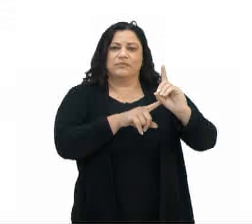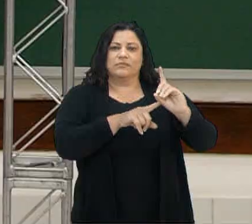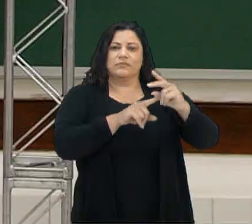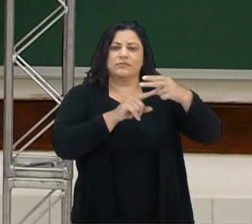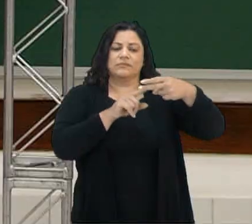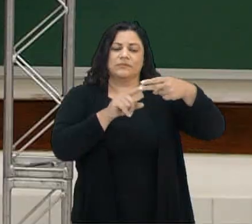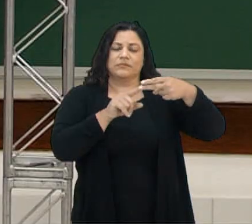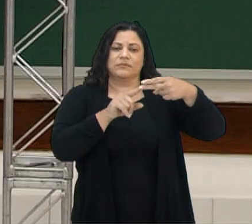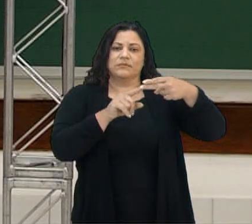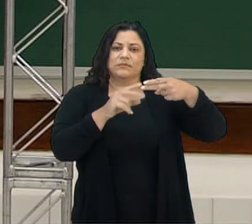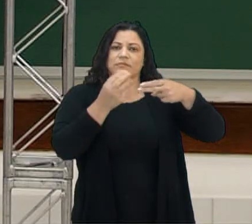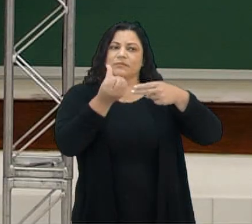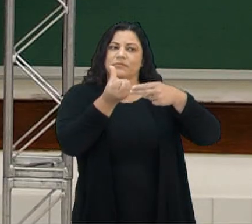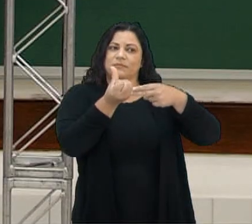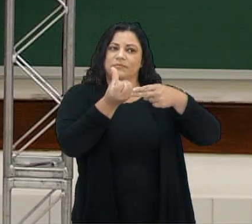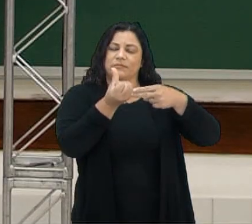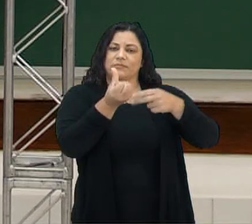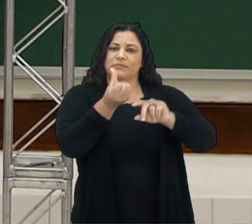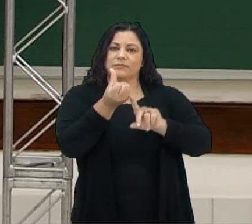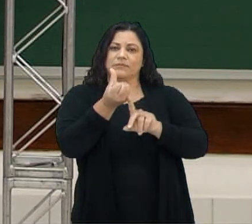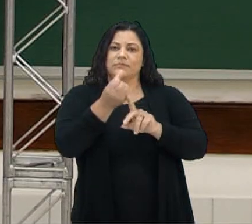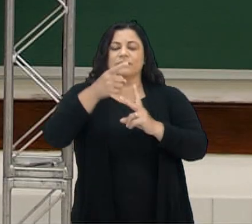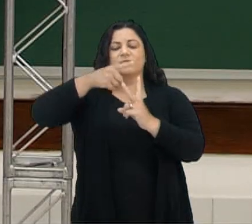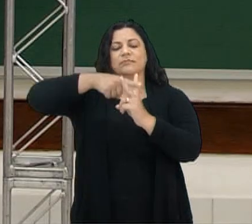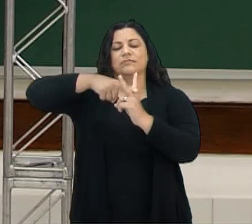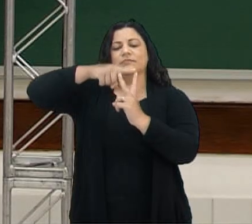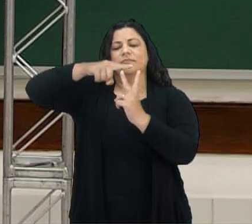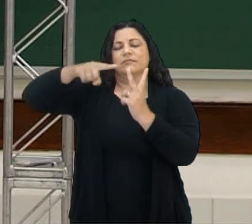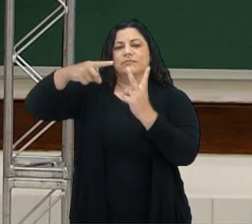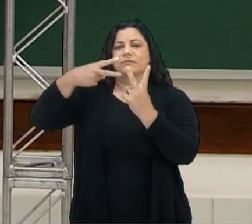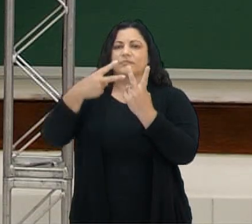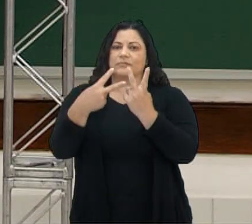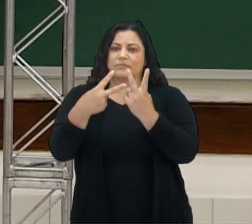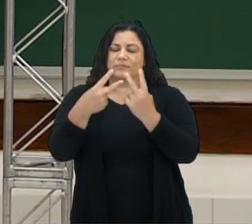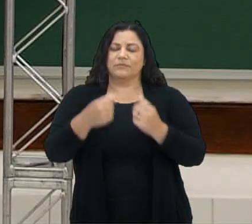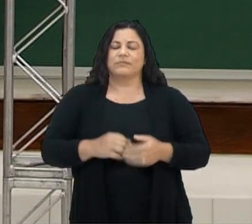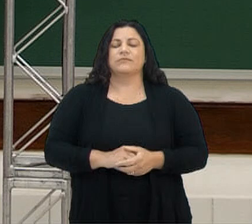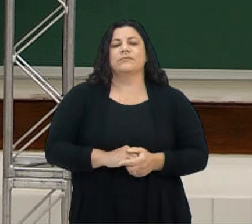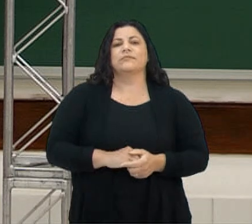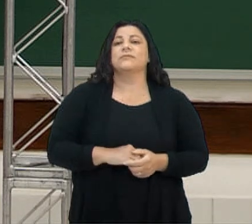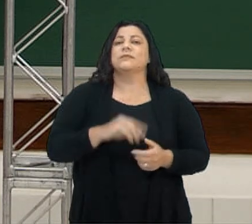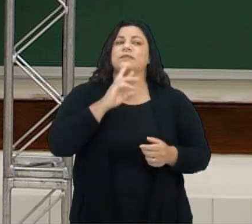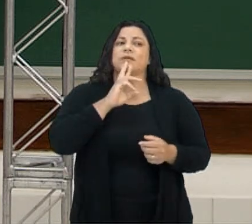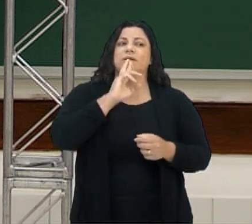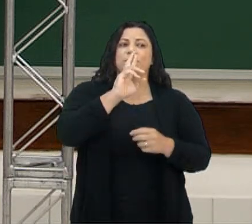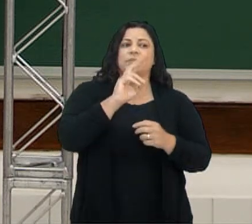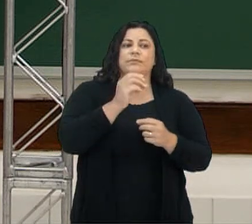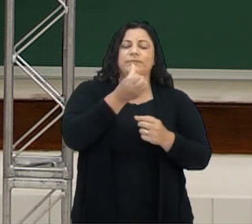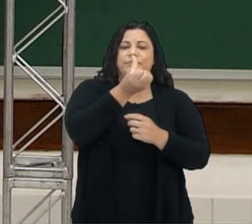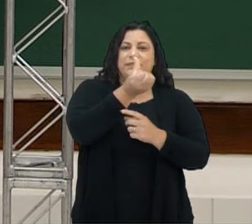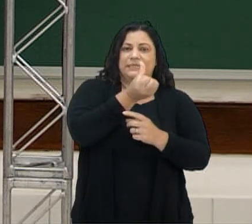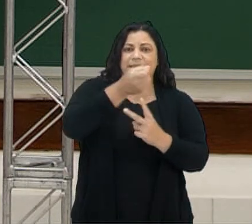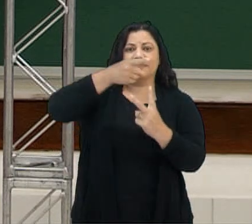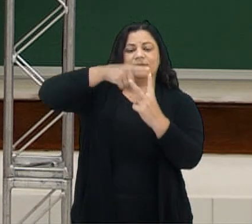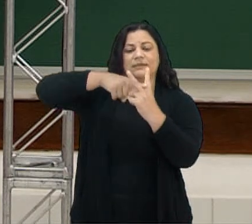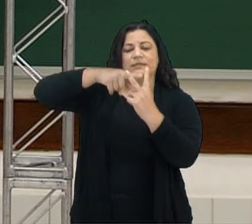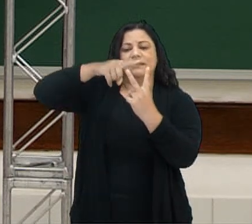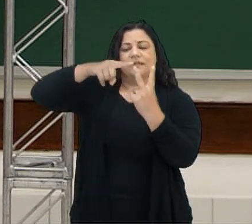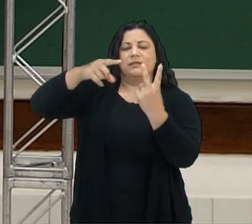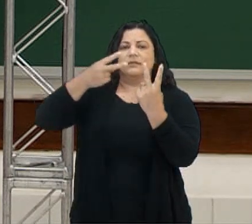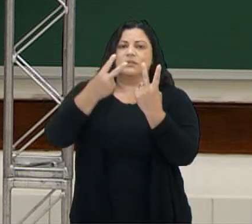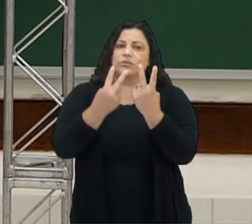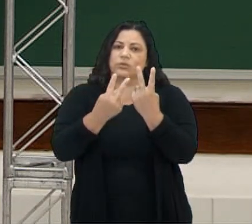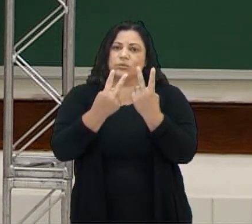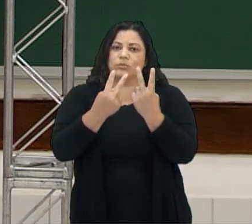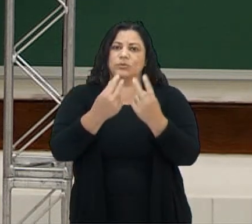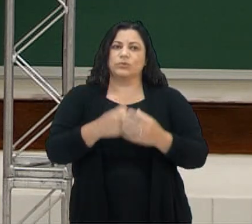6 raiz de 2. Então, o tamanho dessa diagonal é 6 raiz de 2 metros.